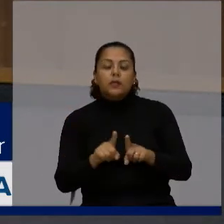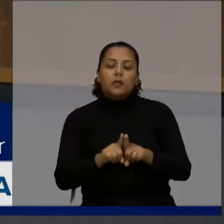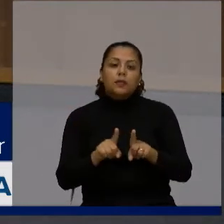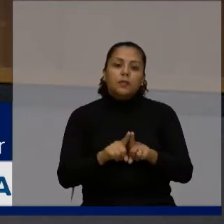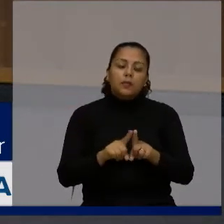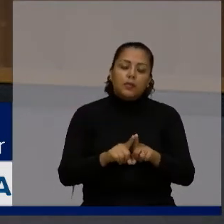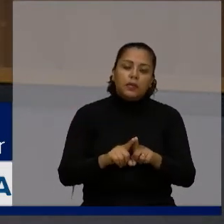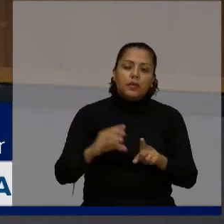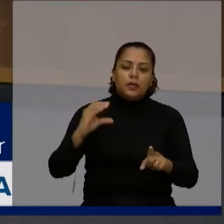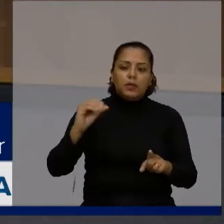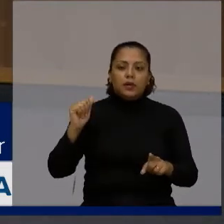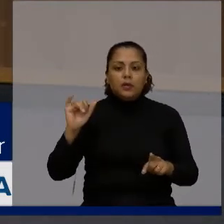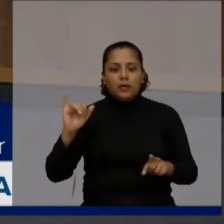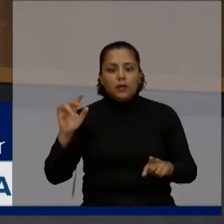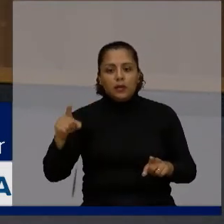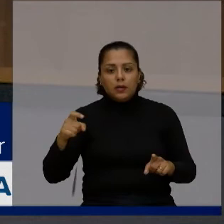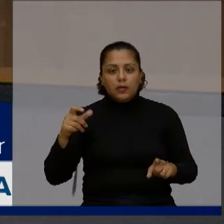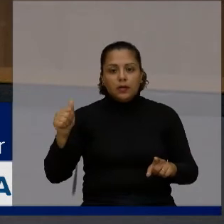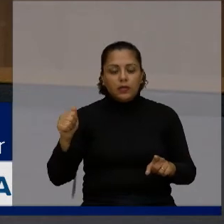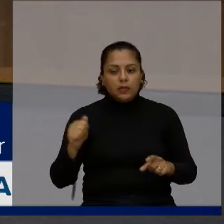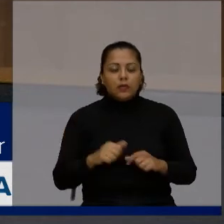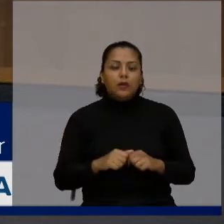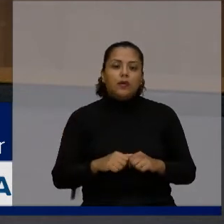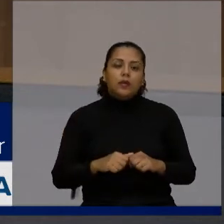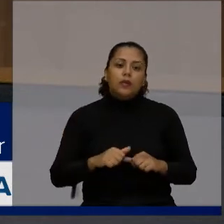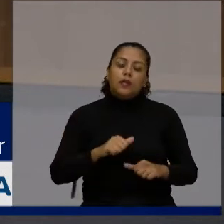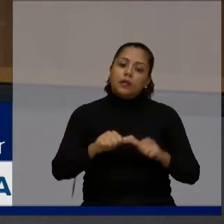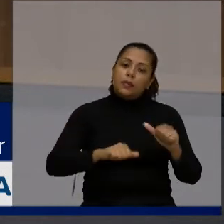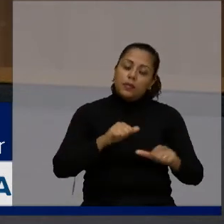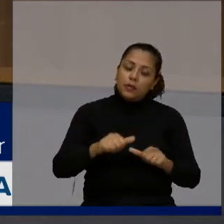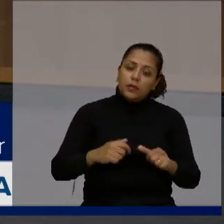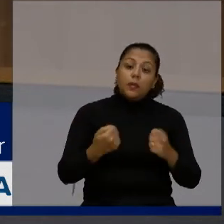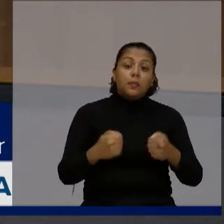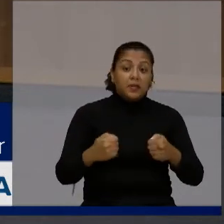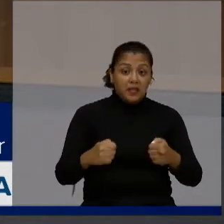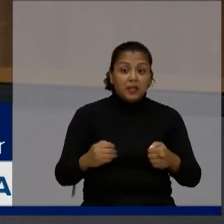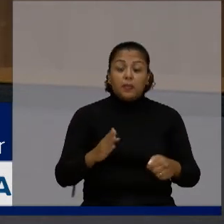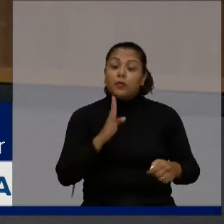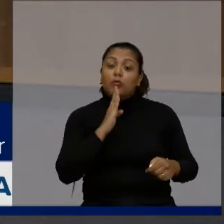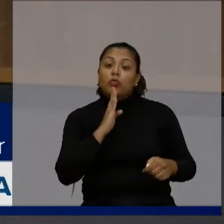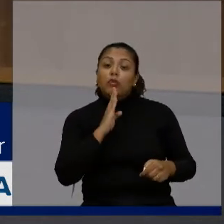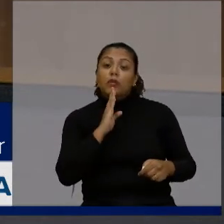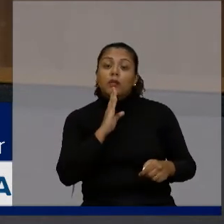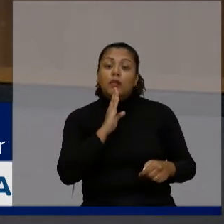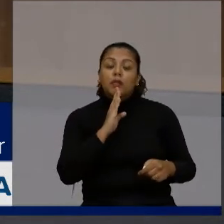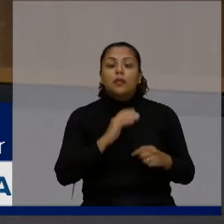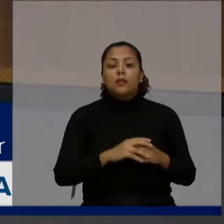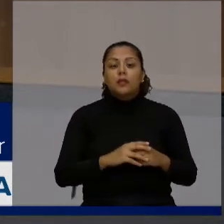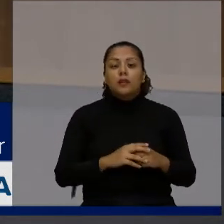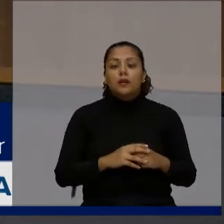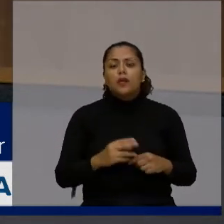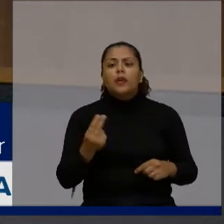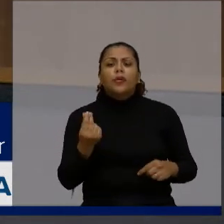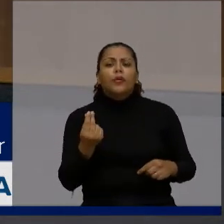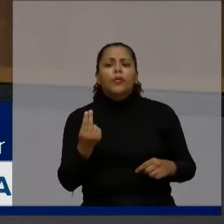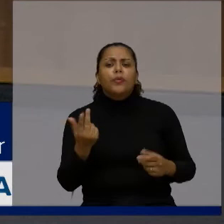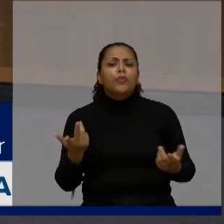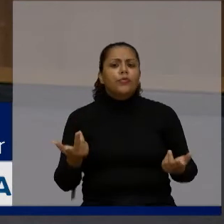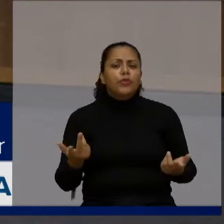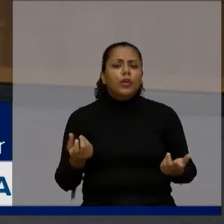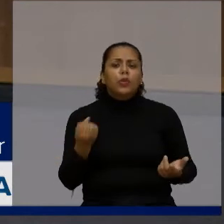mudanças que vão acontecer, é necessário que a gente saiba quanto é o recurso, porque no